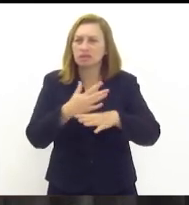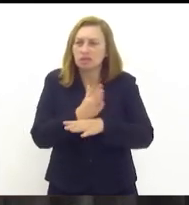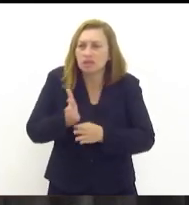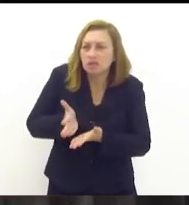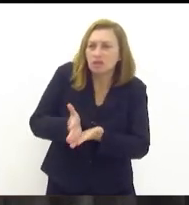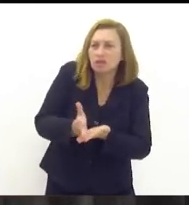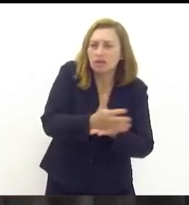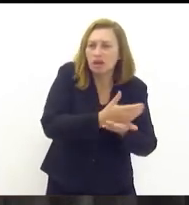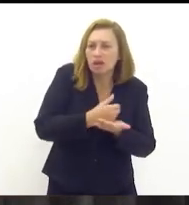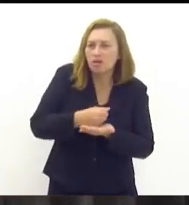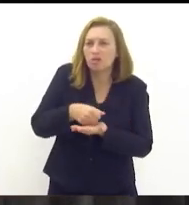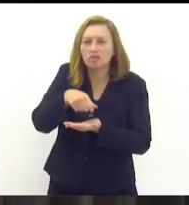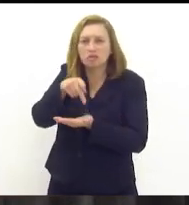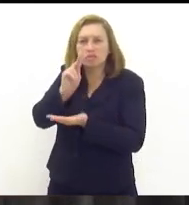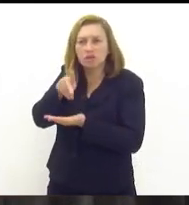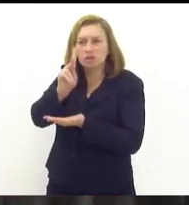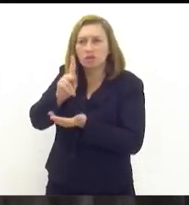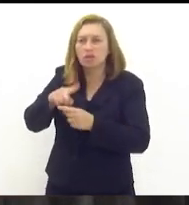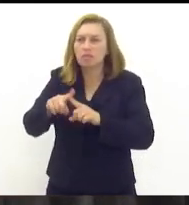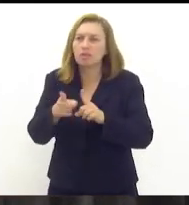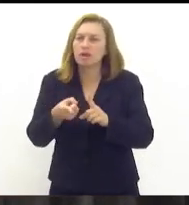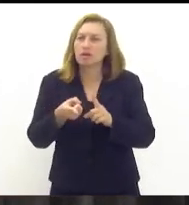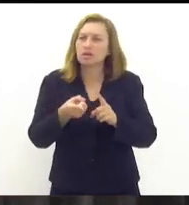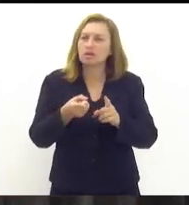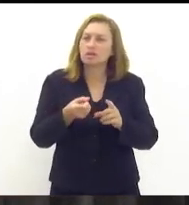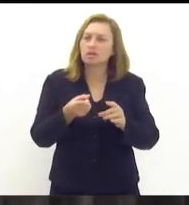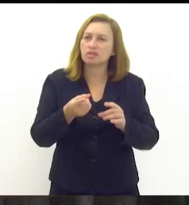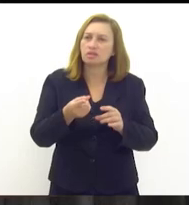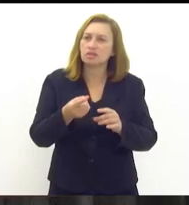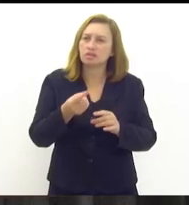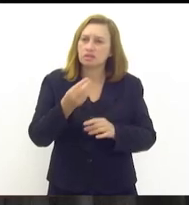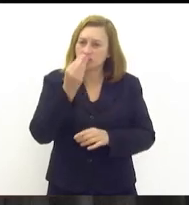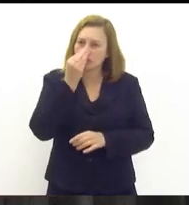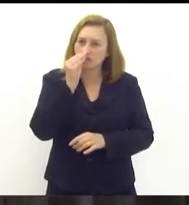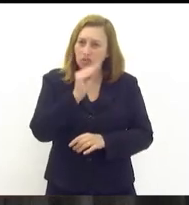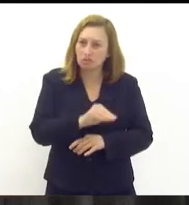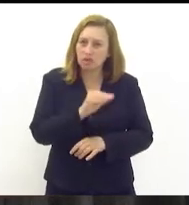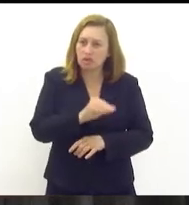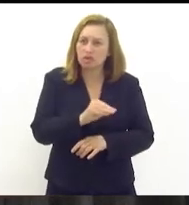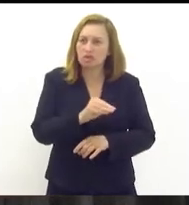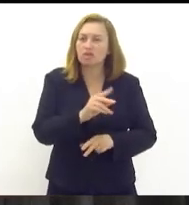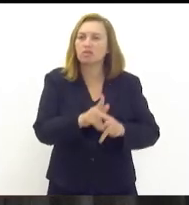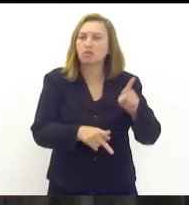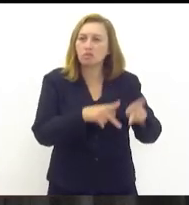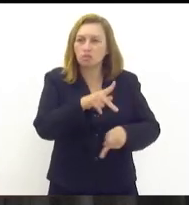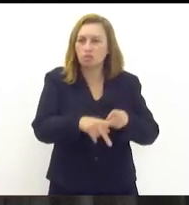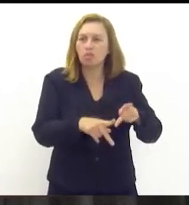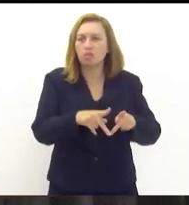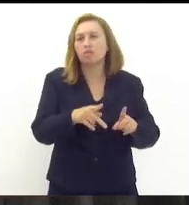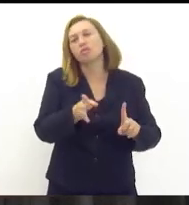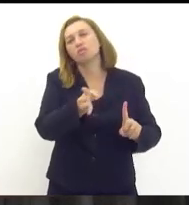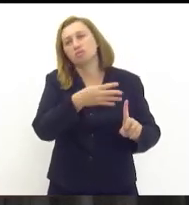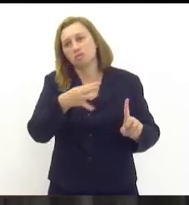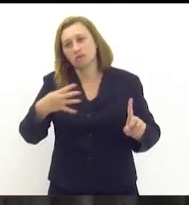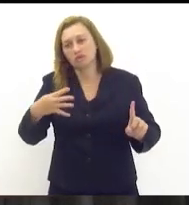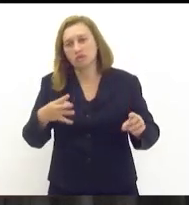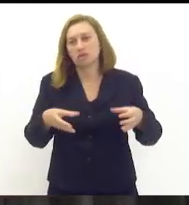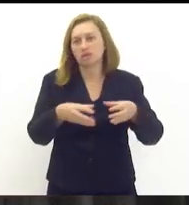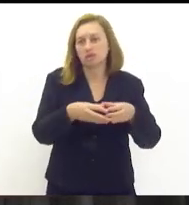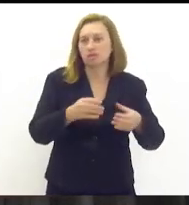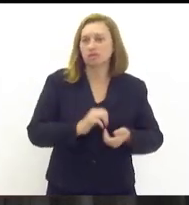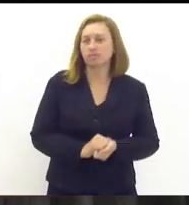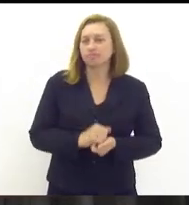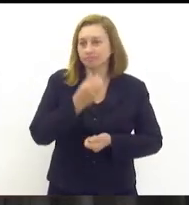tantos royalties do petróleo mas que deixa sua população a própria sorte especialmente a população